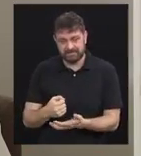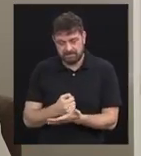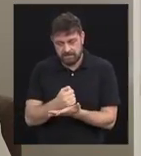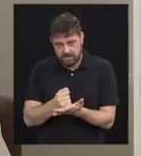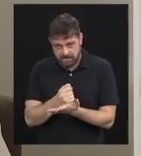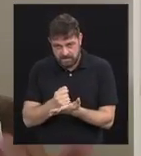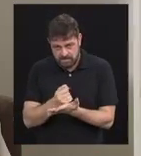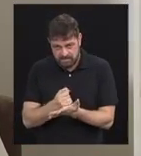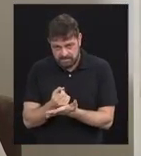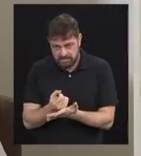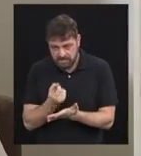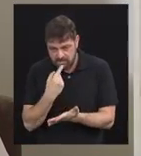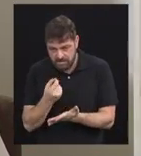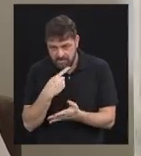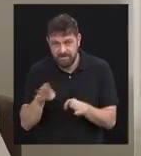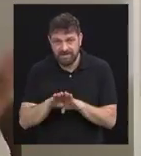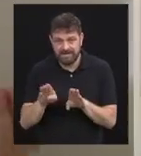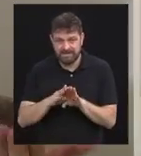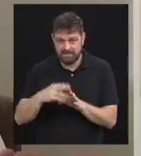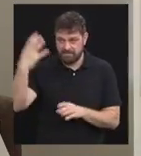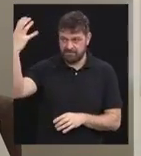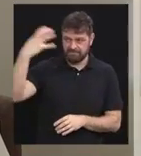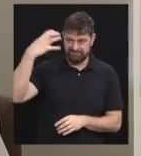indicação da radioterapia e